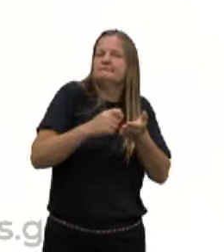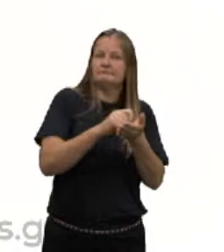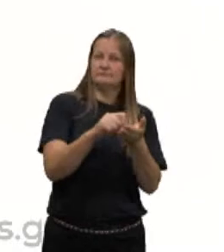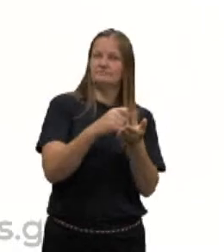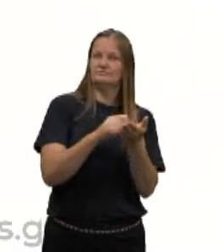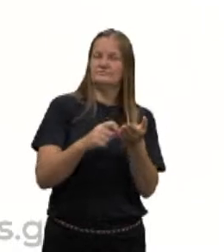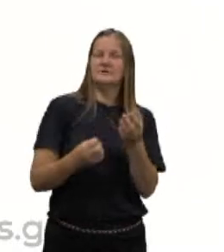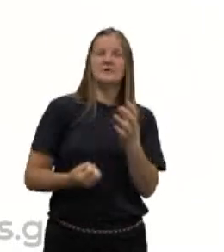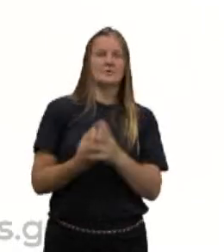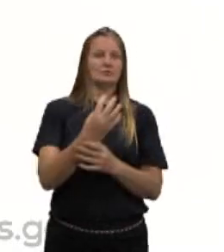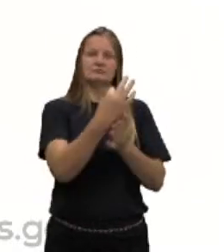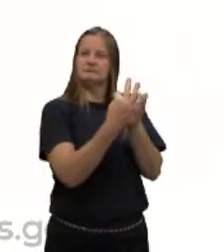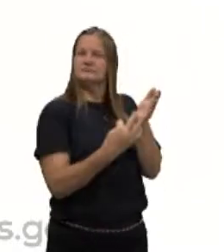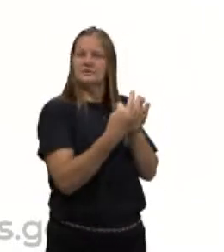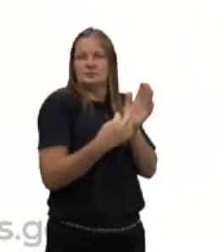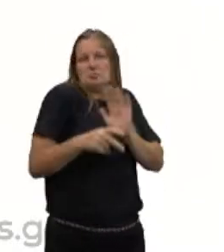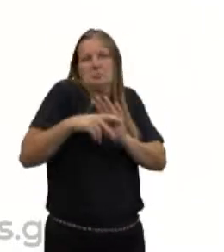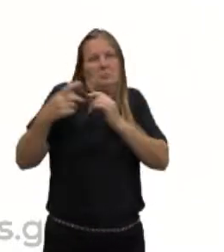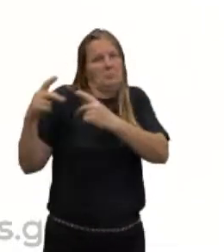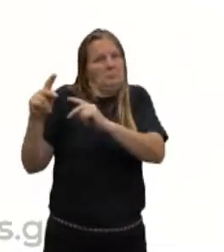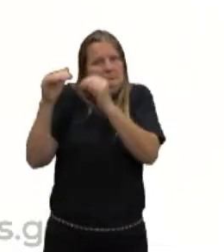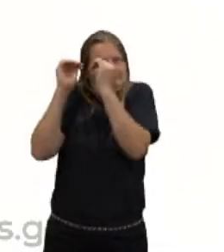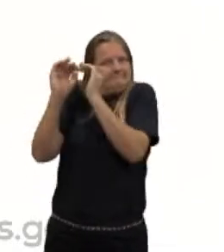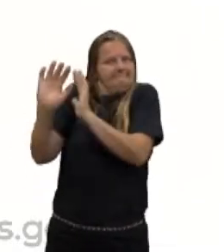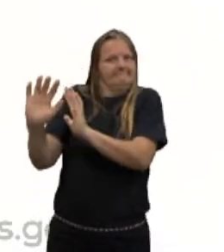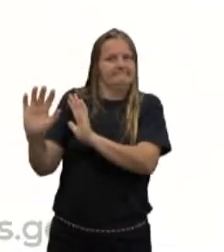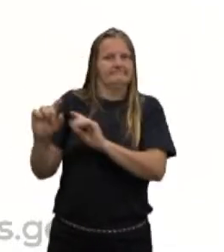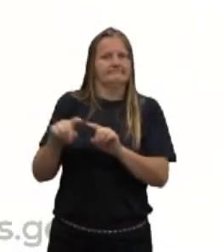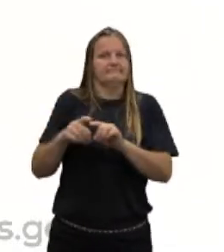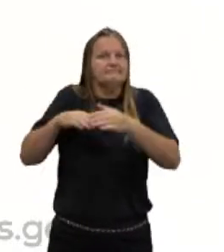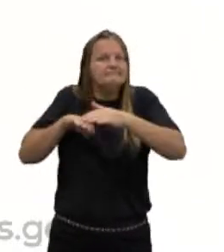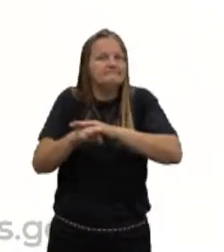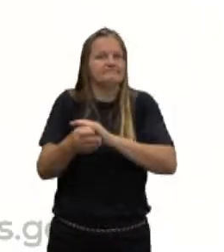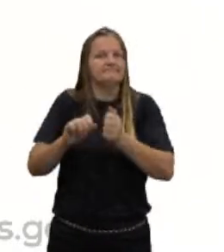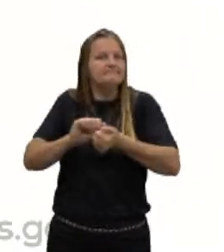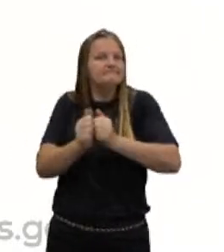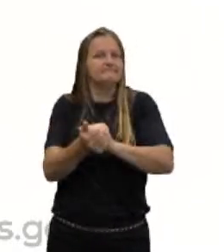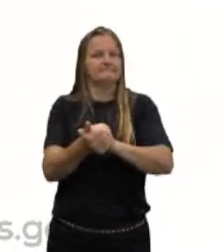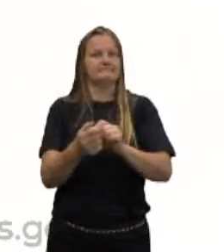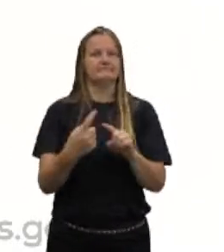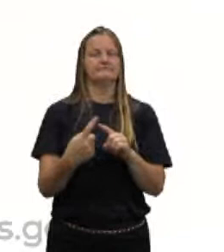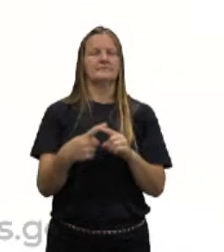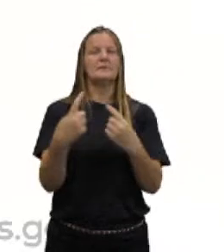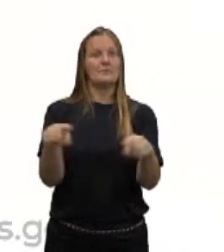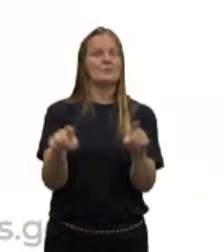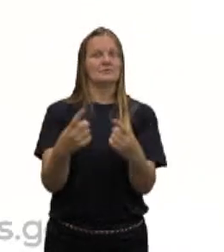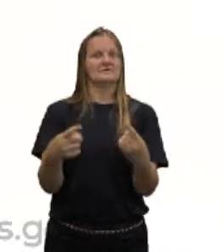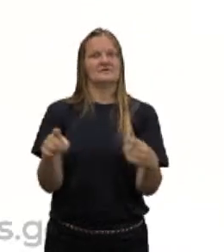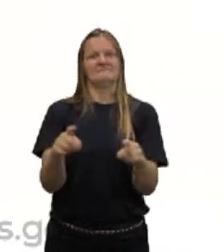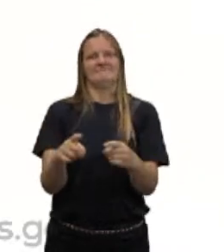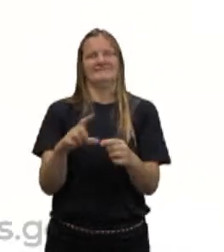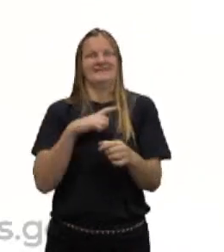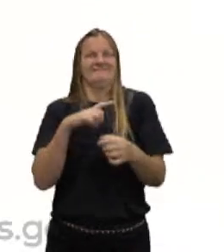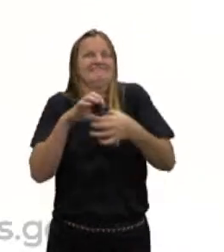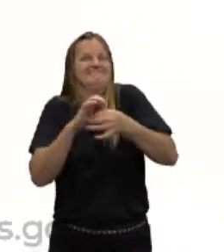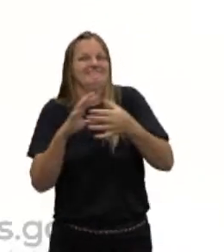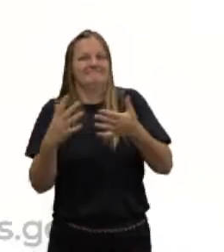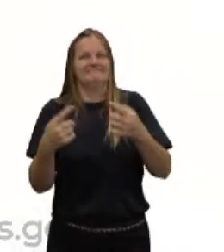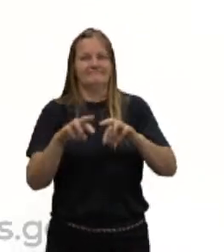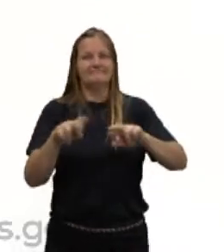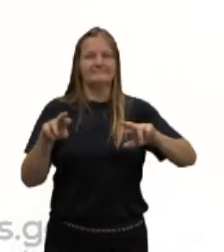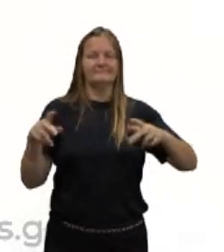o texto da maneira que ele achar que fica melhor, né, mais adequado, principalmente pensando que isso daí é uma música. Então, além da